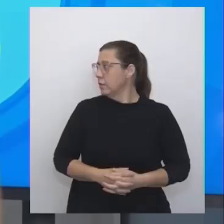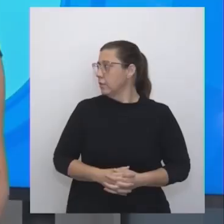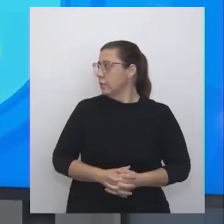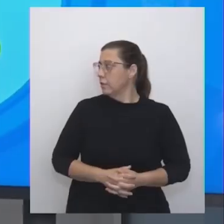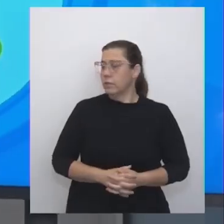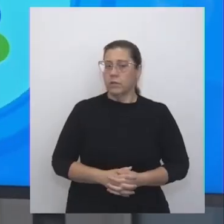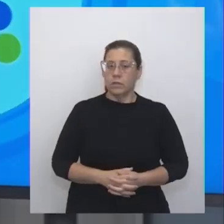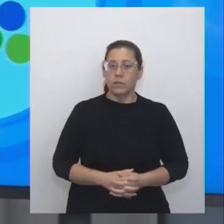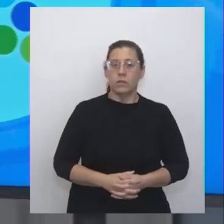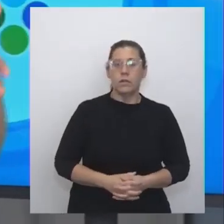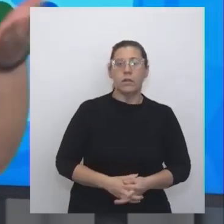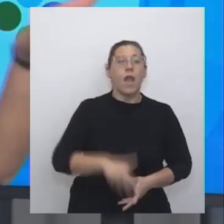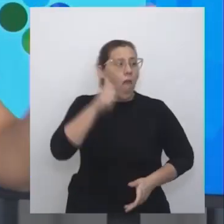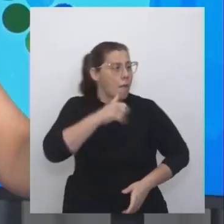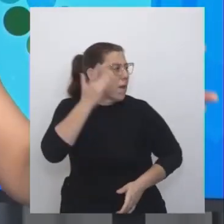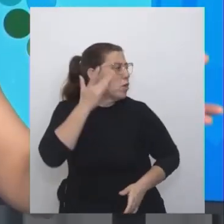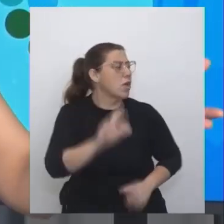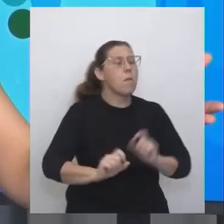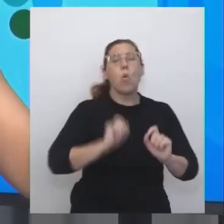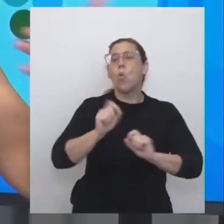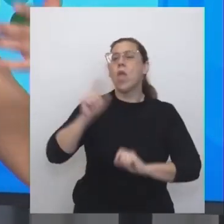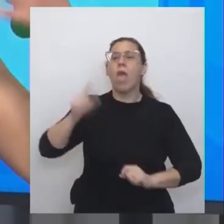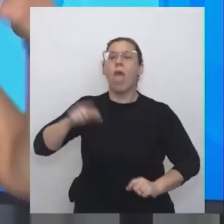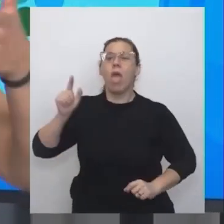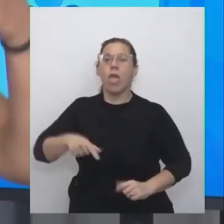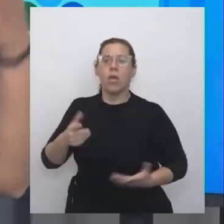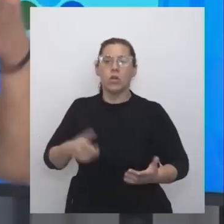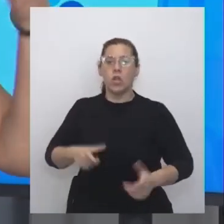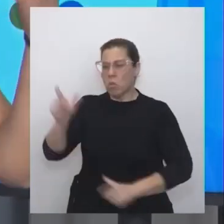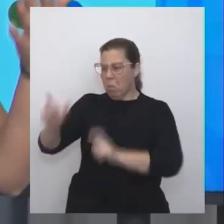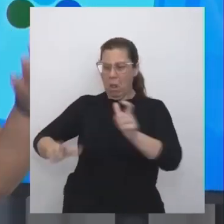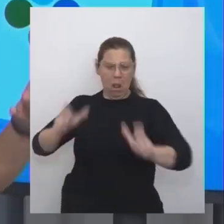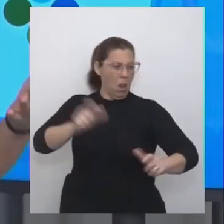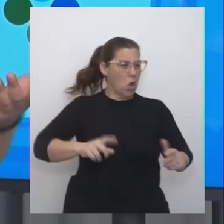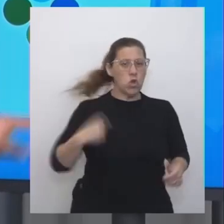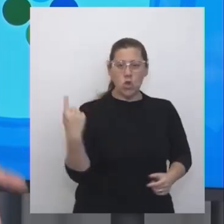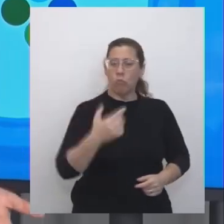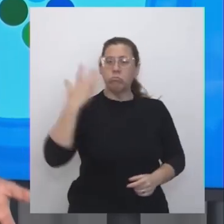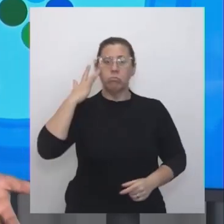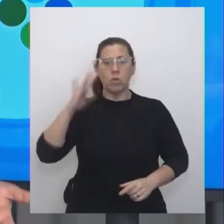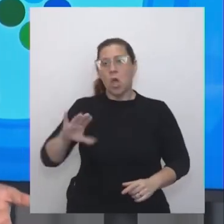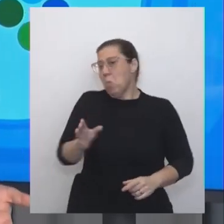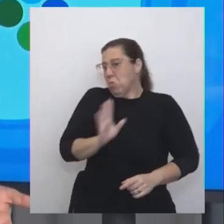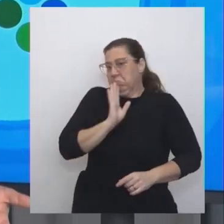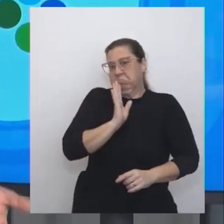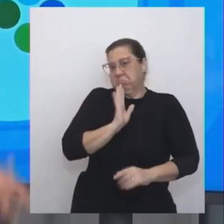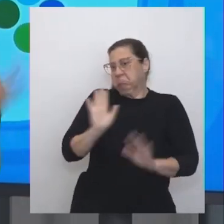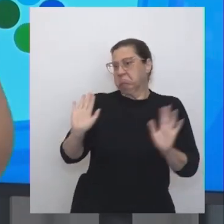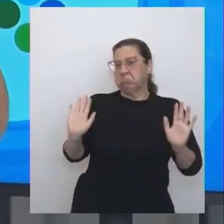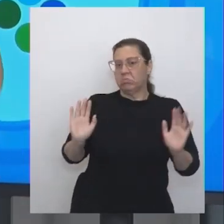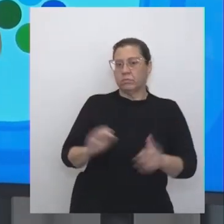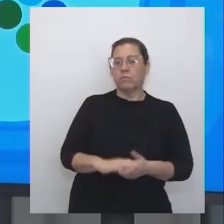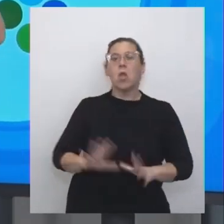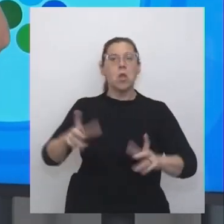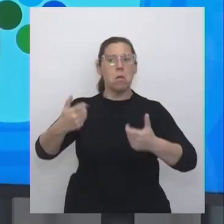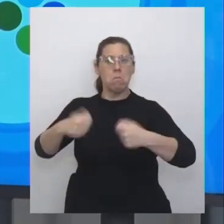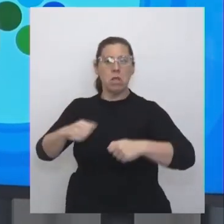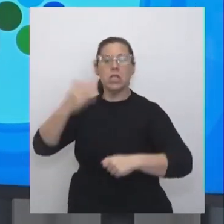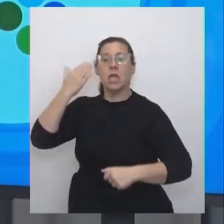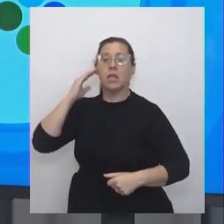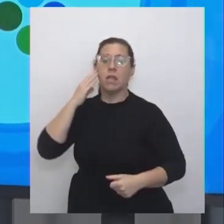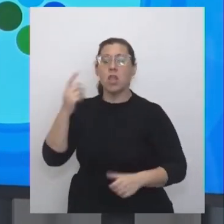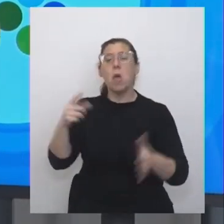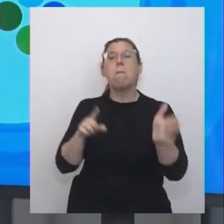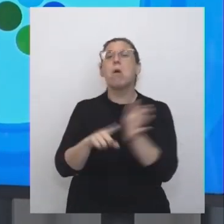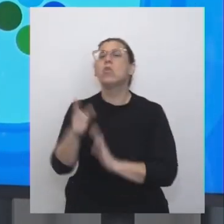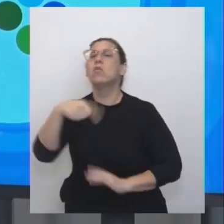cidadão? Ela era, mas não sabia ainda como ser. Assim como muitos de nós não sabemos ou não conhecemos. É necessário entender e eu te